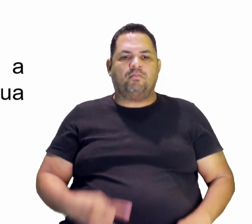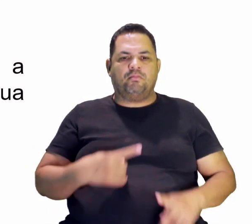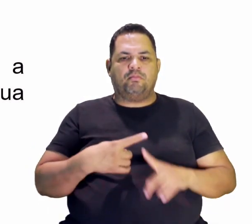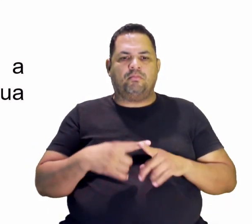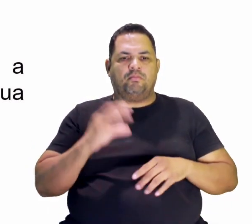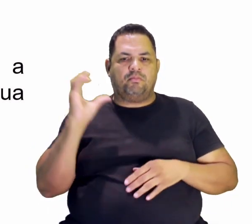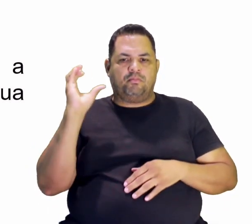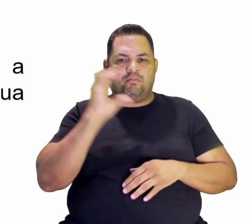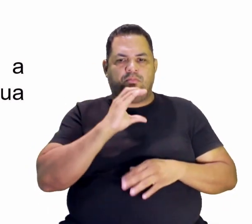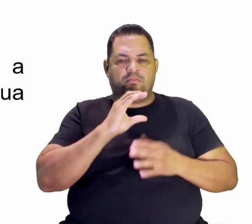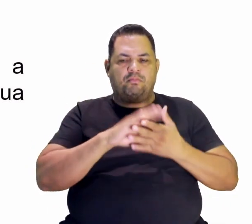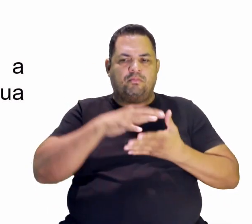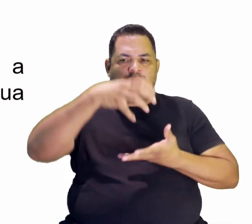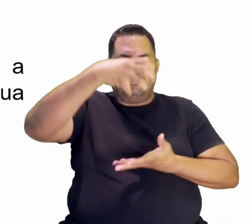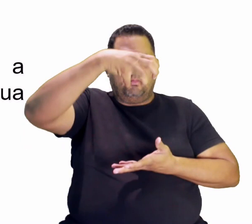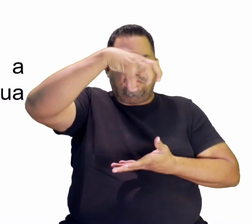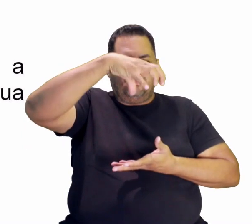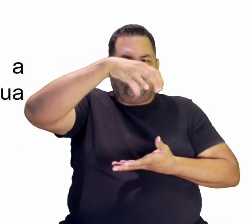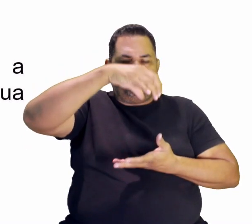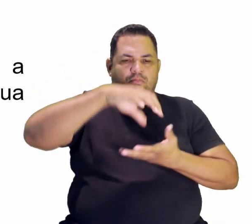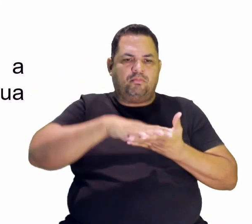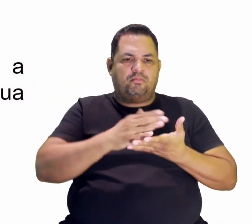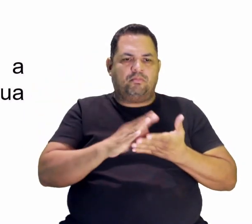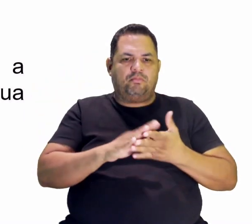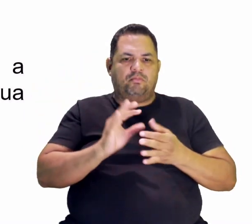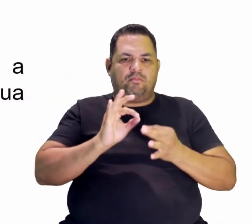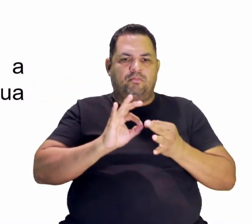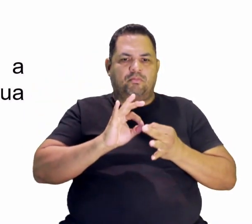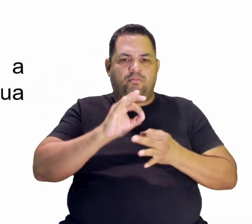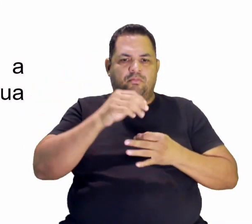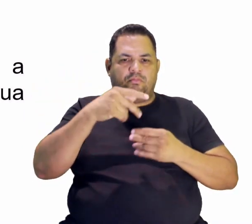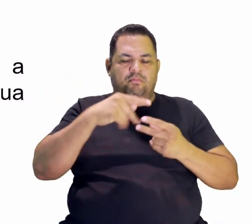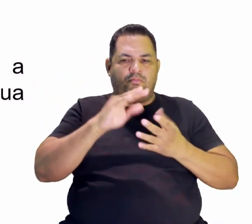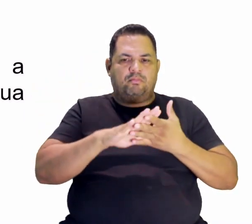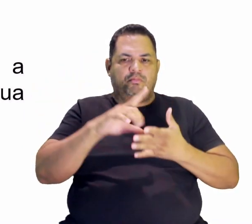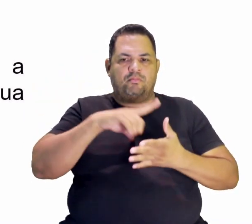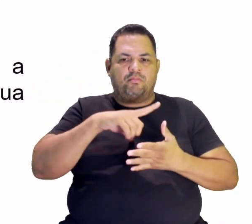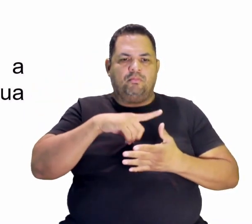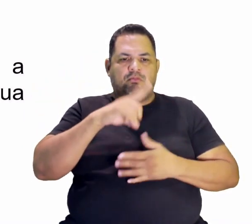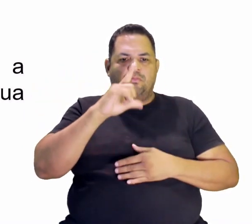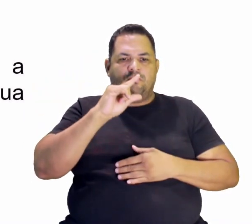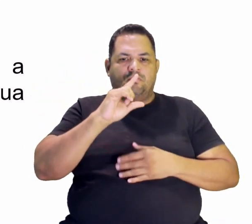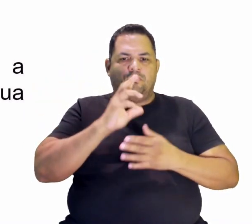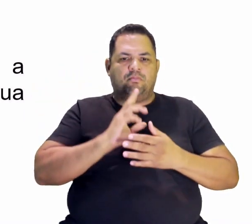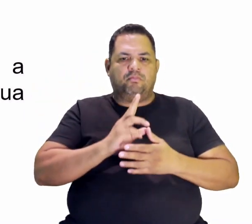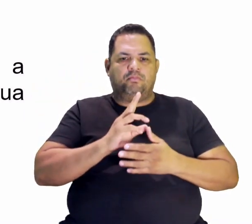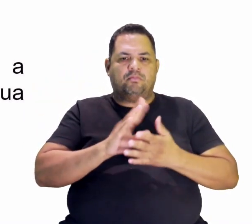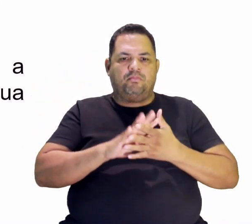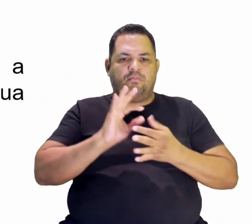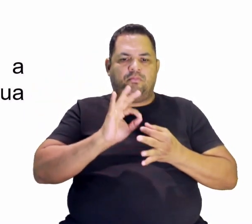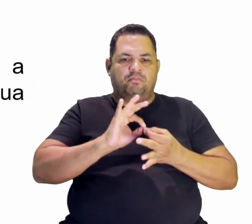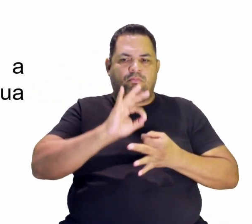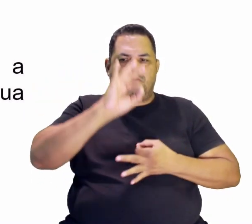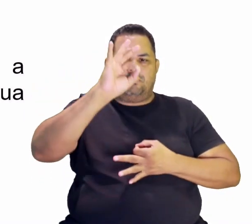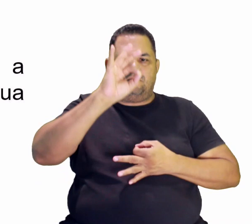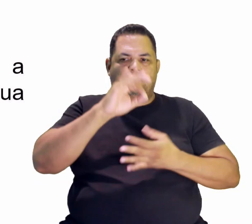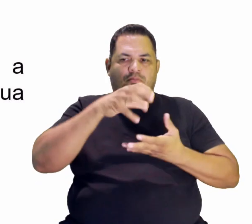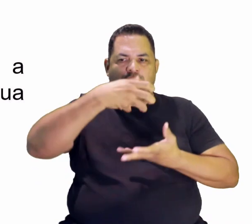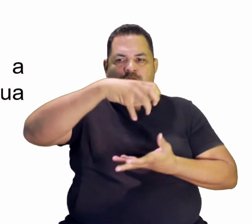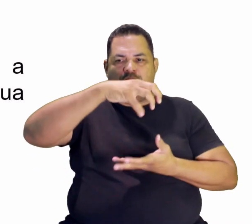que a água sai, a boca da torneira é projetada para que a água seja concentrada mais distante da